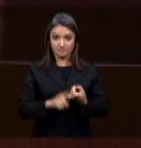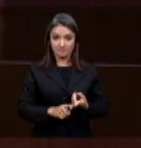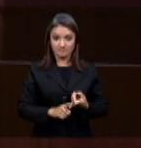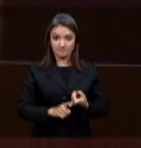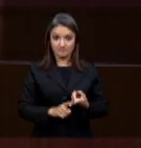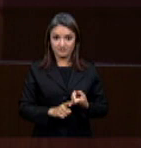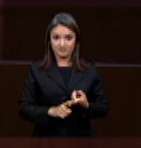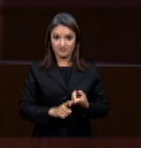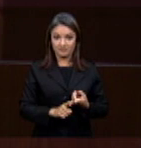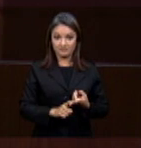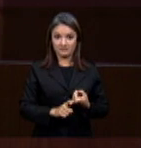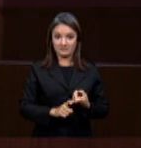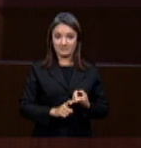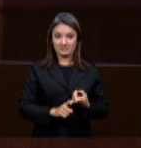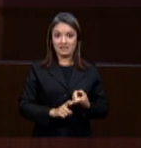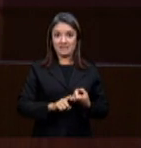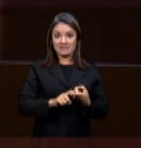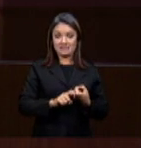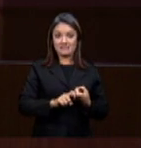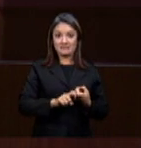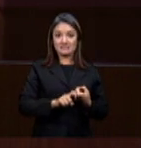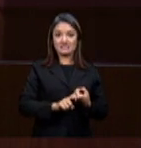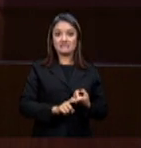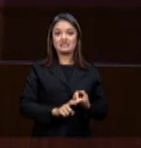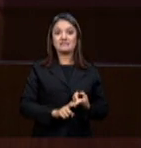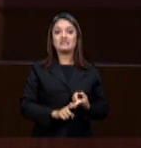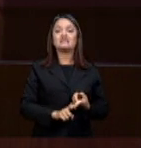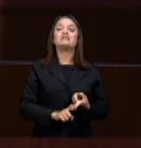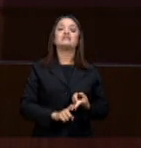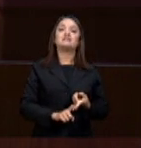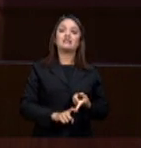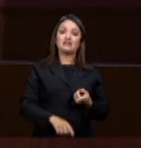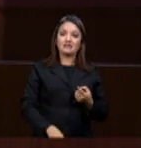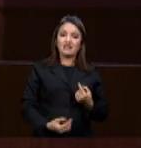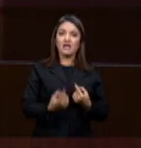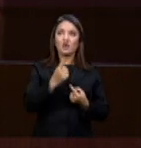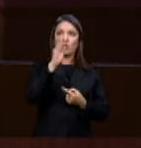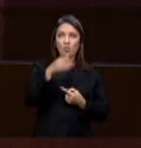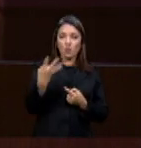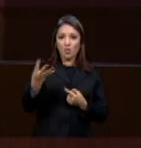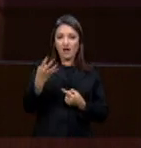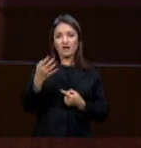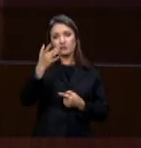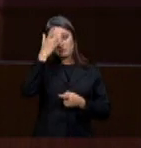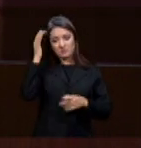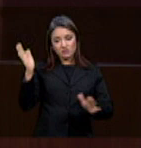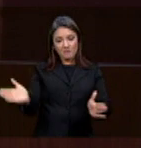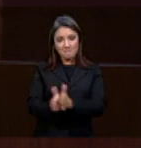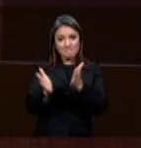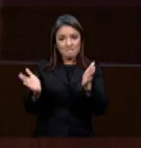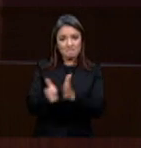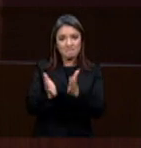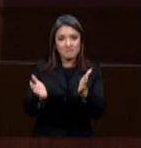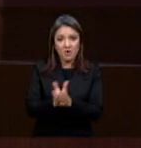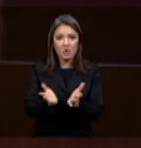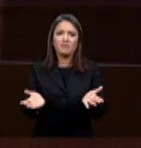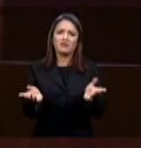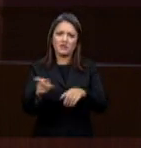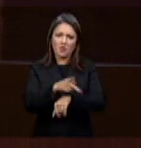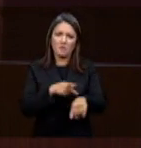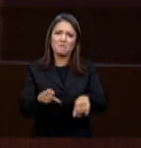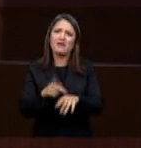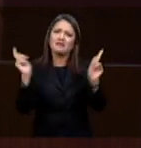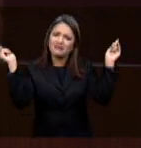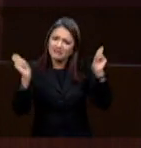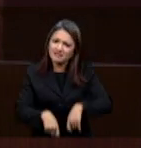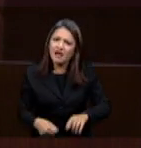metade ou 50 e 51 milhões 14 da sua população em situação de pobreza não é capaz de